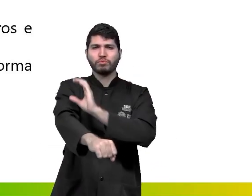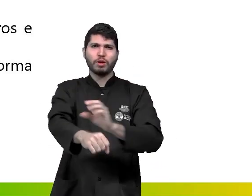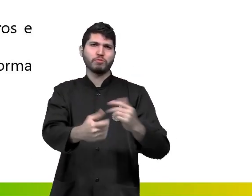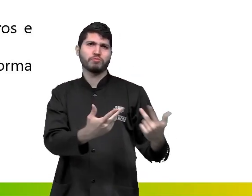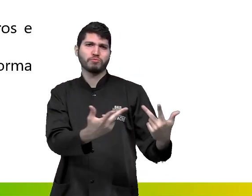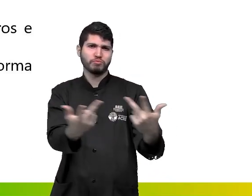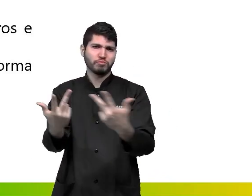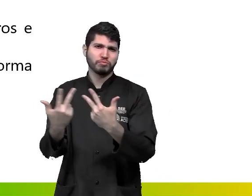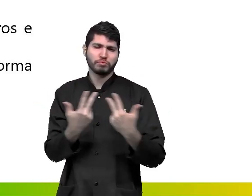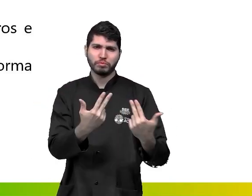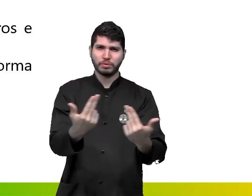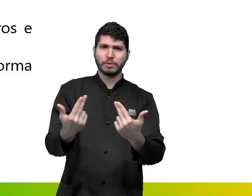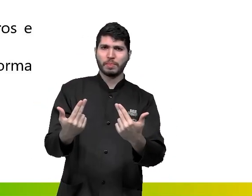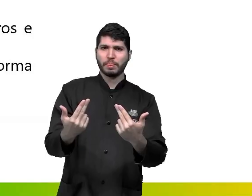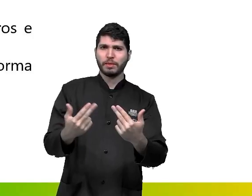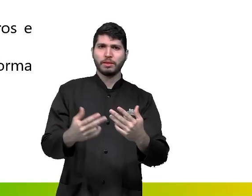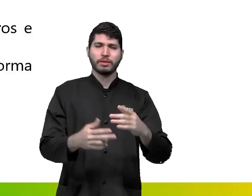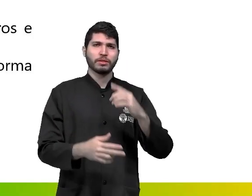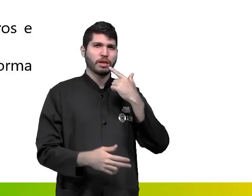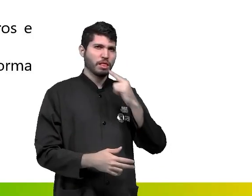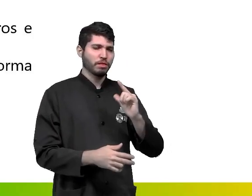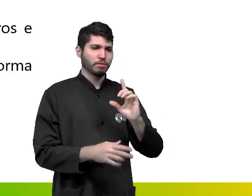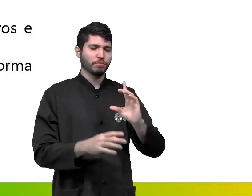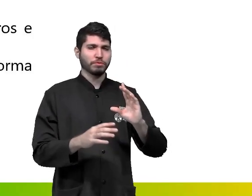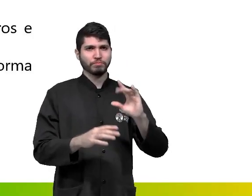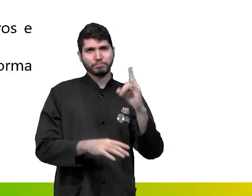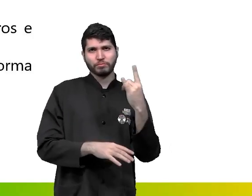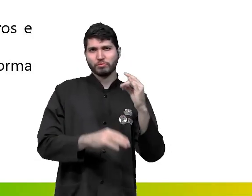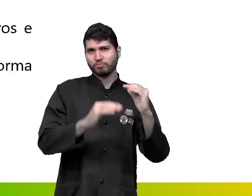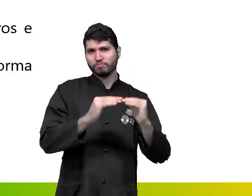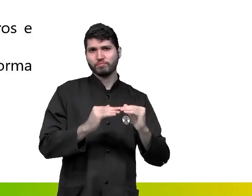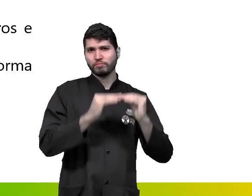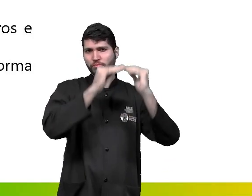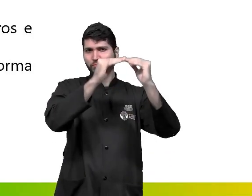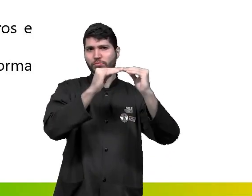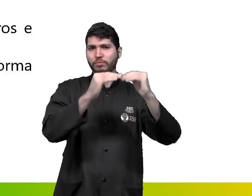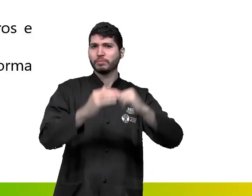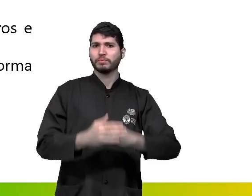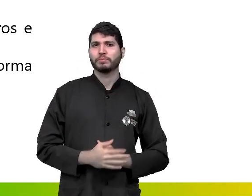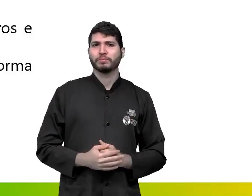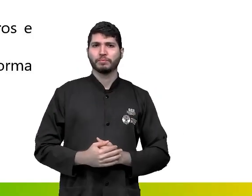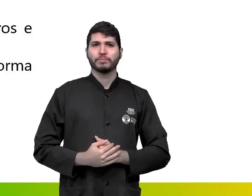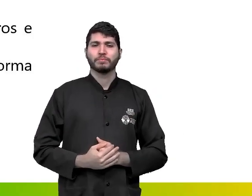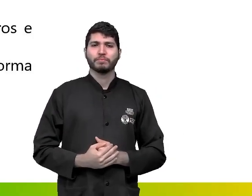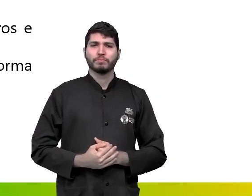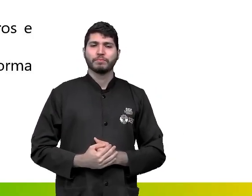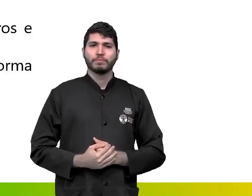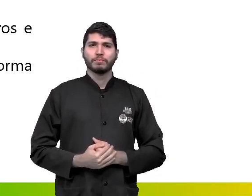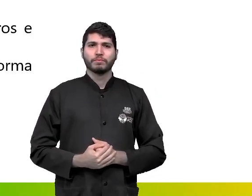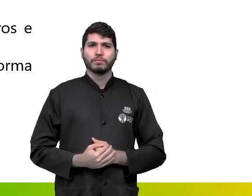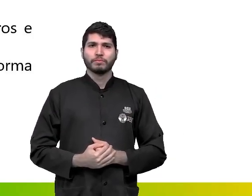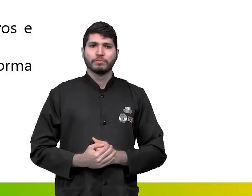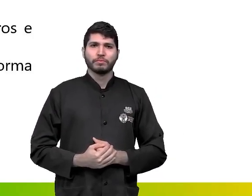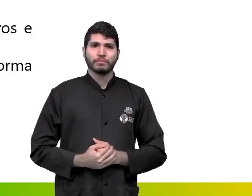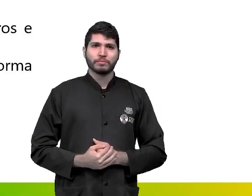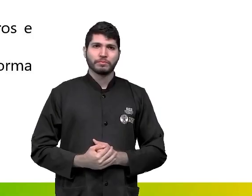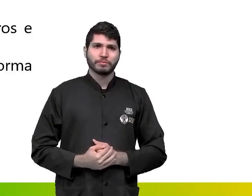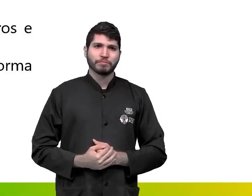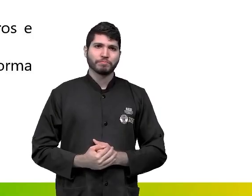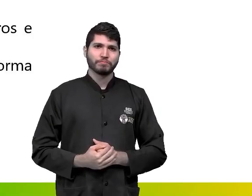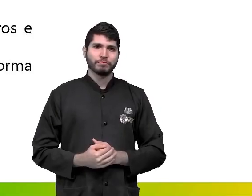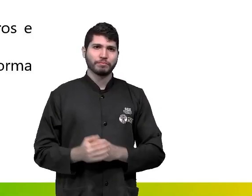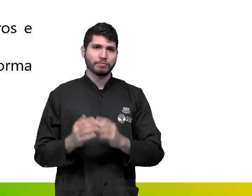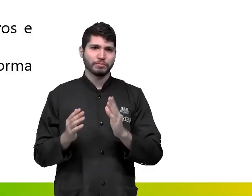a língua boliviana soberana, muito menos, e ser usado, língua boliviana não, língua espanhola, tá, pessoal? Perdão. Ser usado exclusivamente em eventos